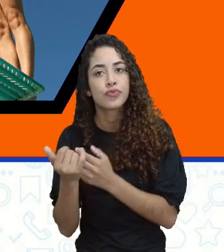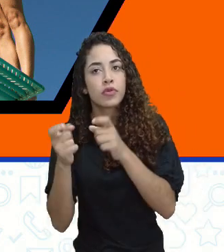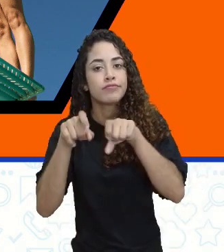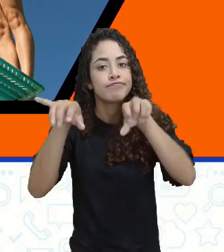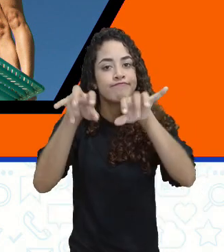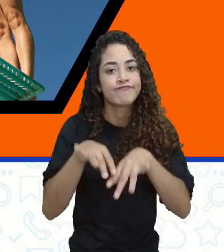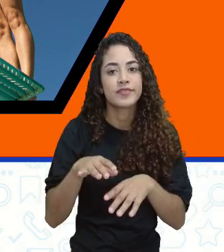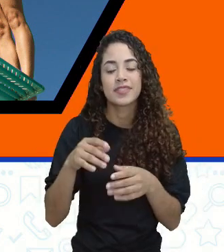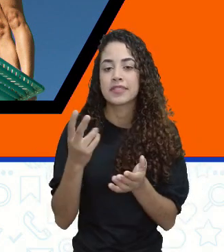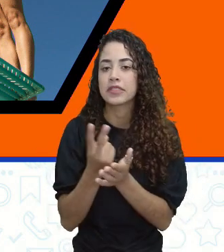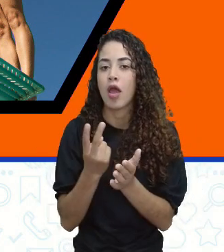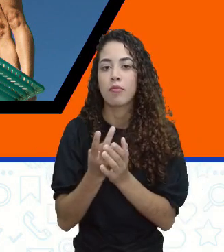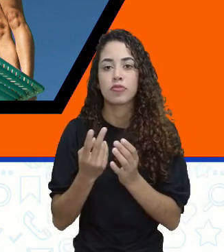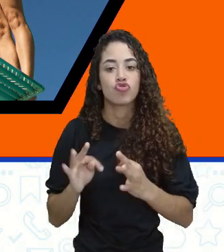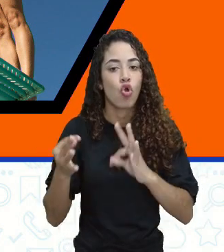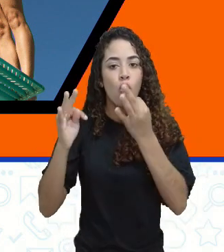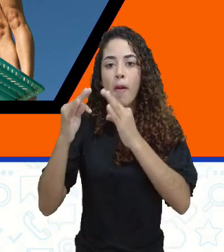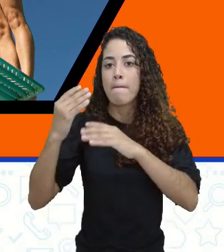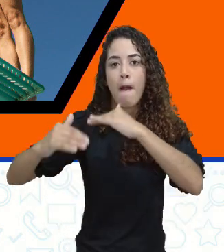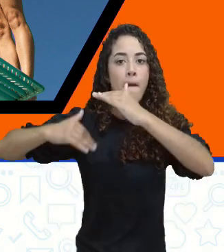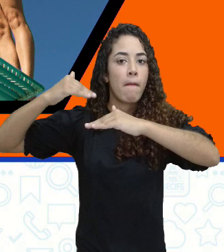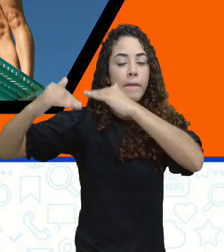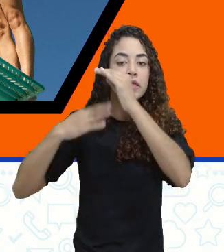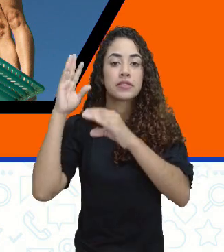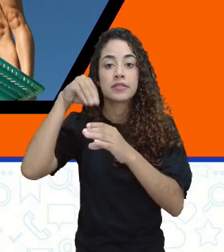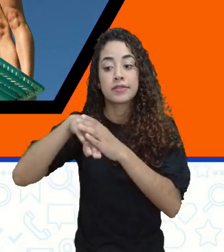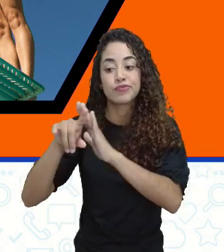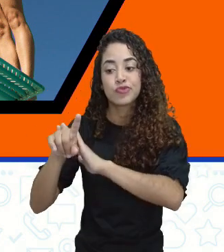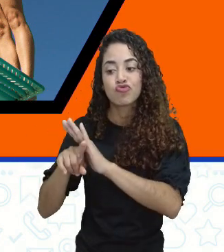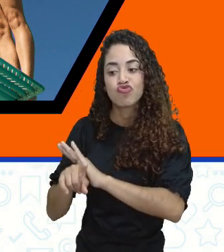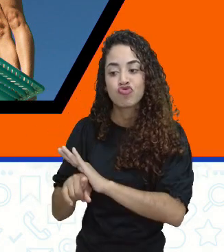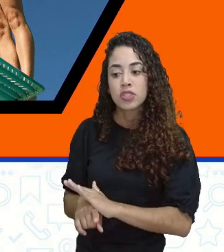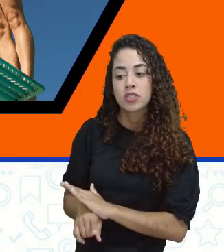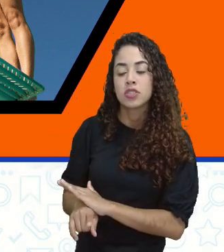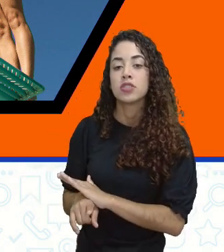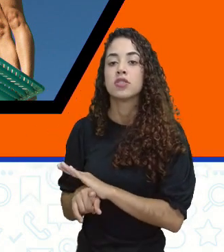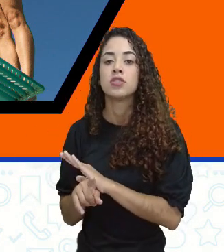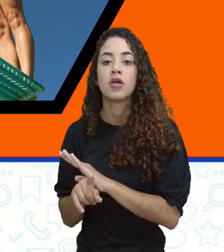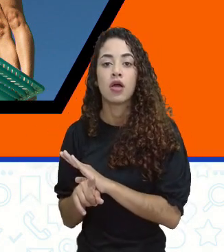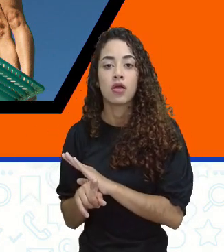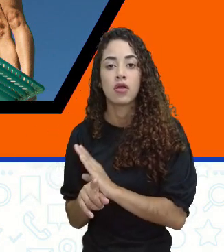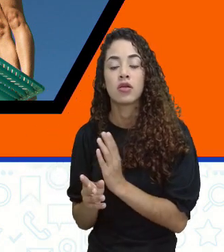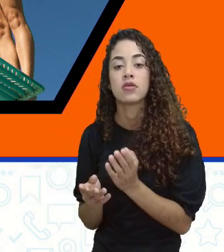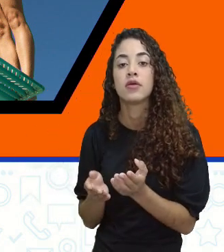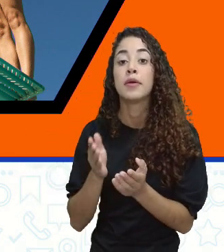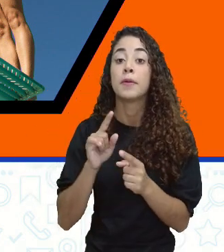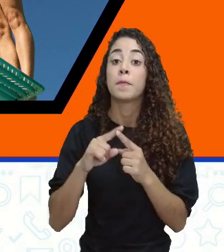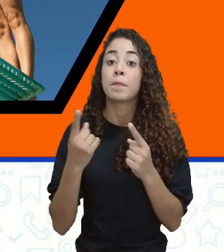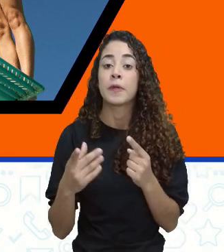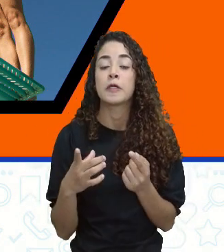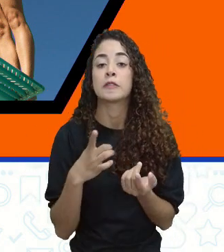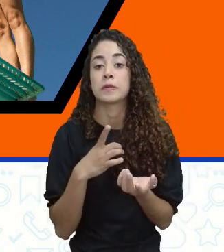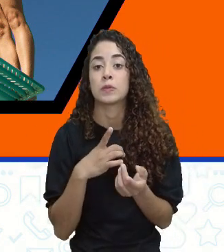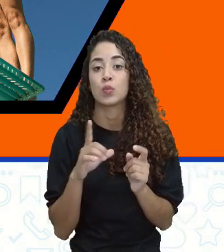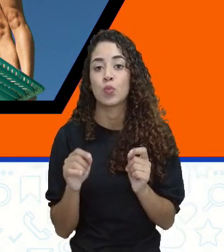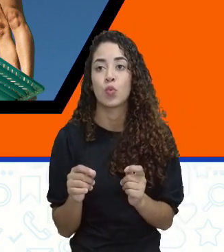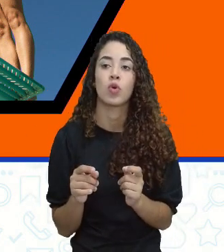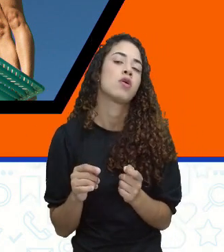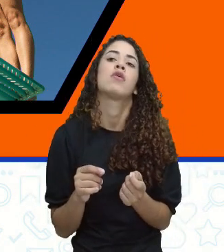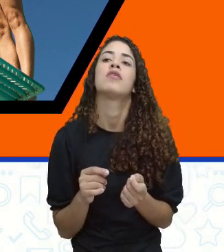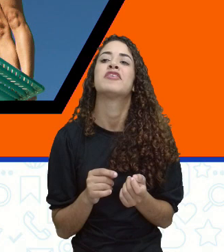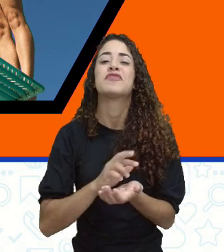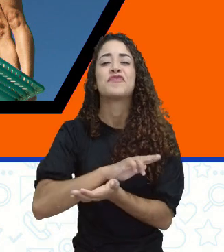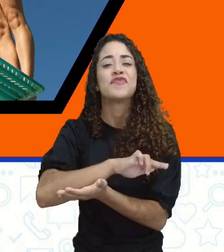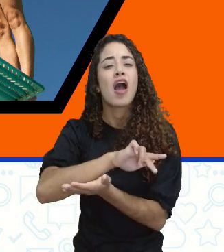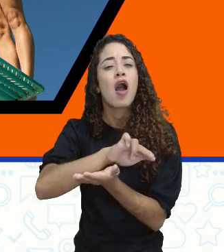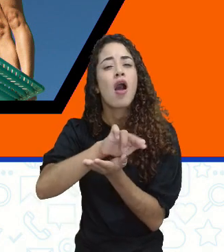aí avançando dentro das pesquisas, do campo de pesquisa, mas já existem diversas competições